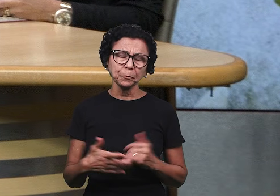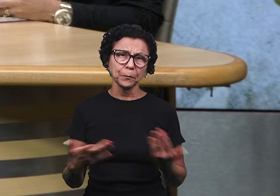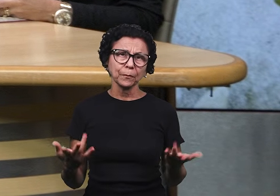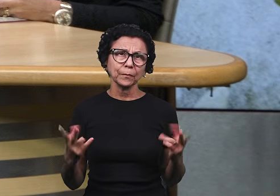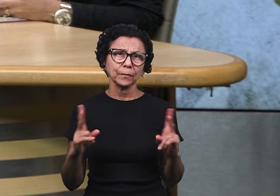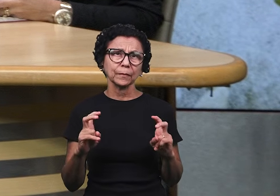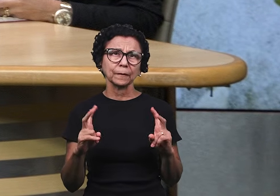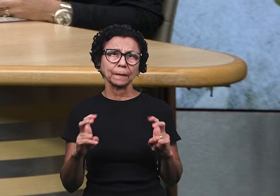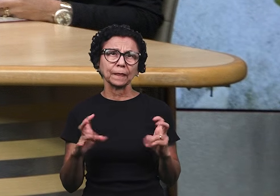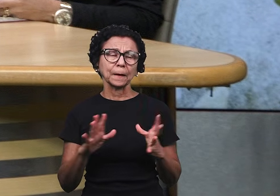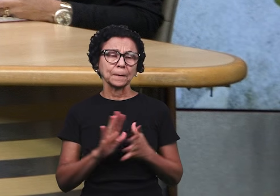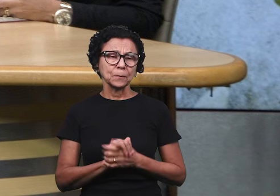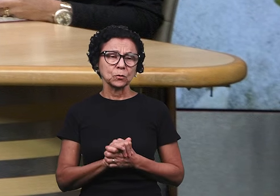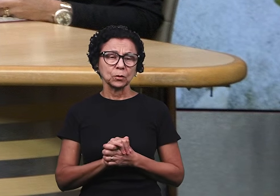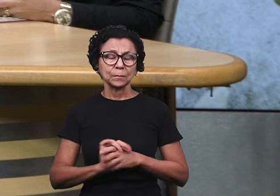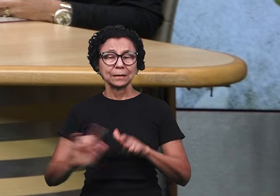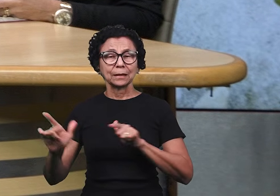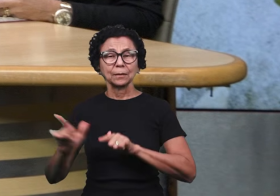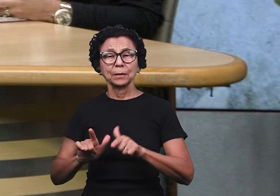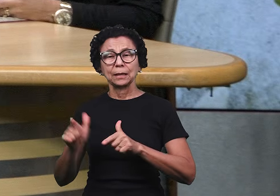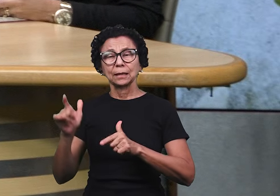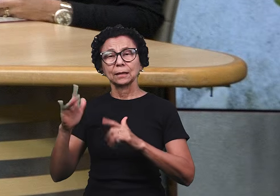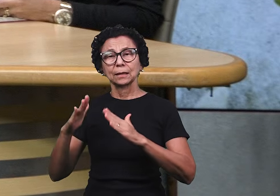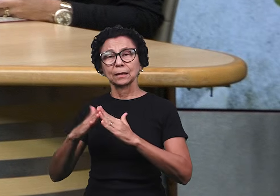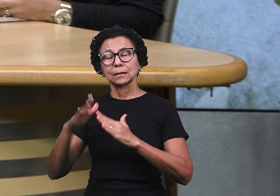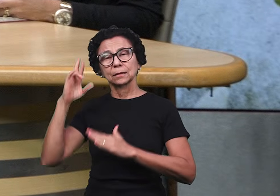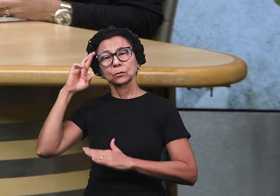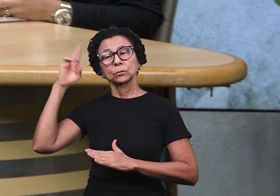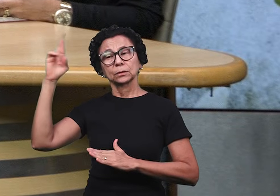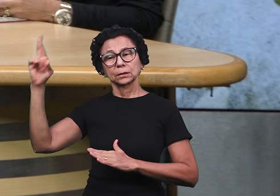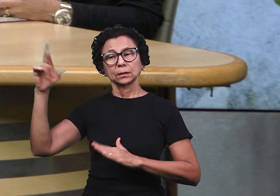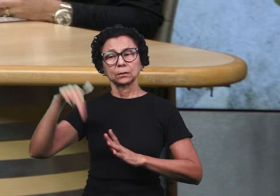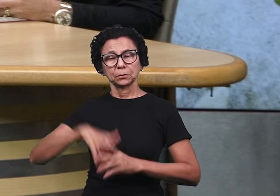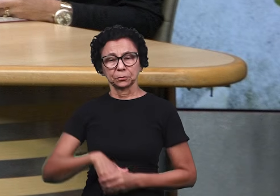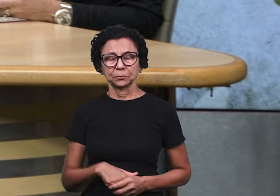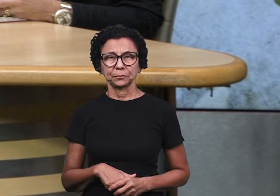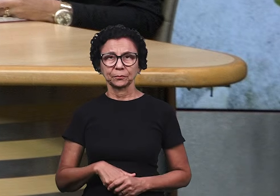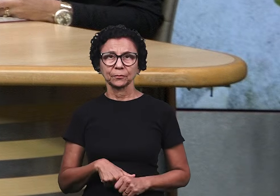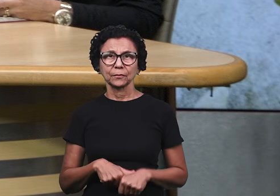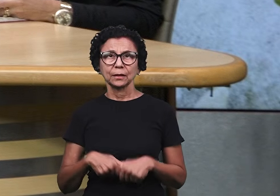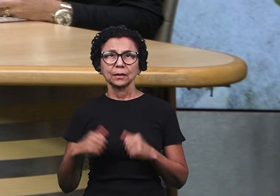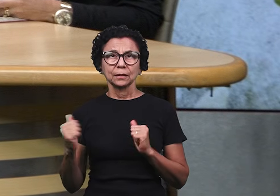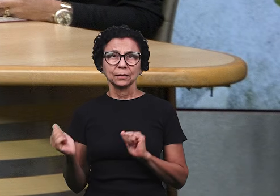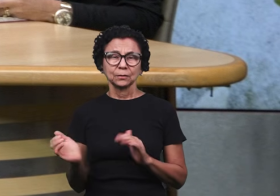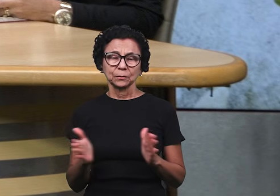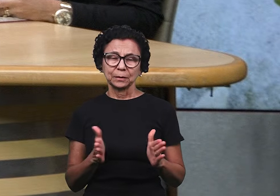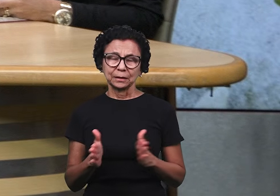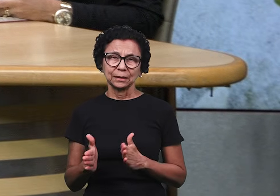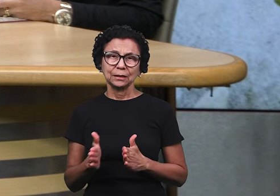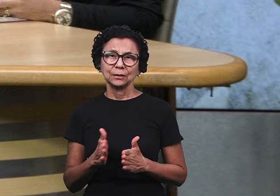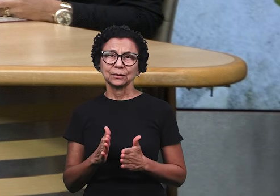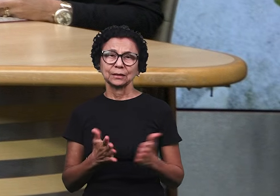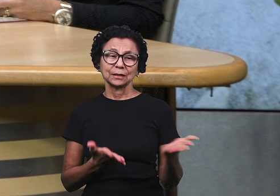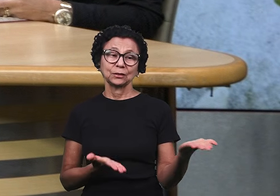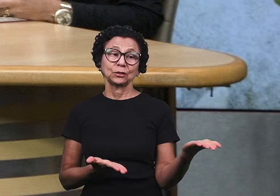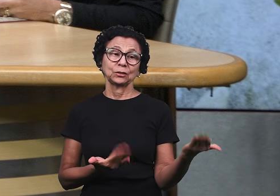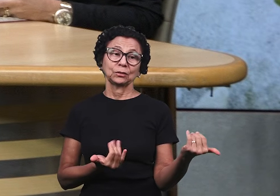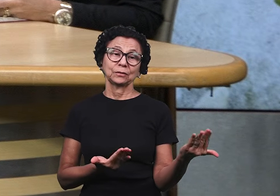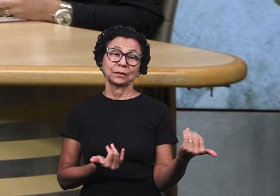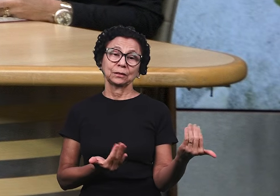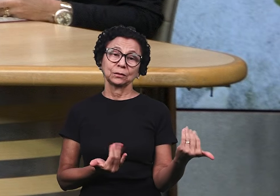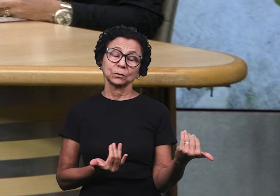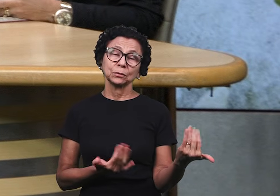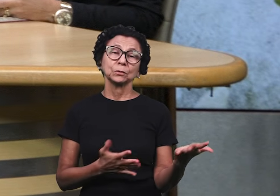falando a respeito do serviço na casa do Senhor. Porque o período da juventude, as moças, né, que